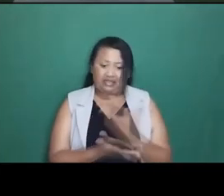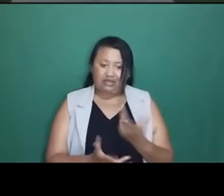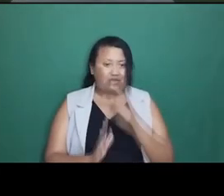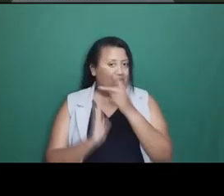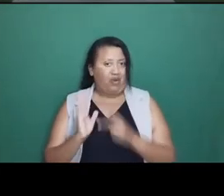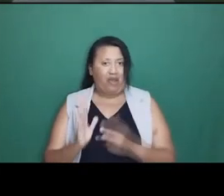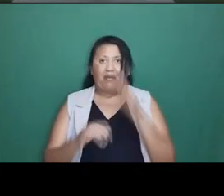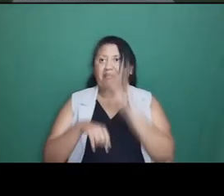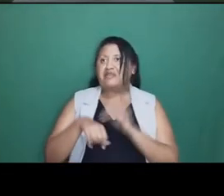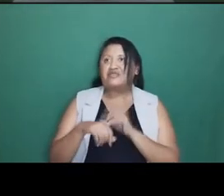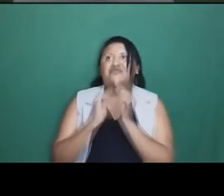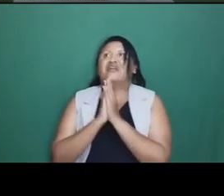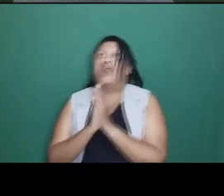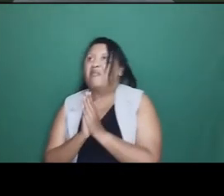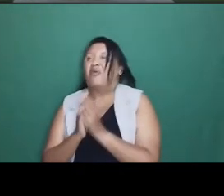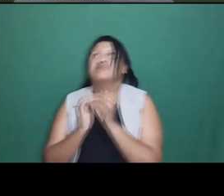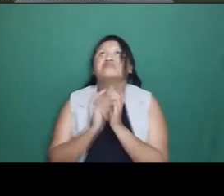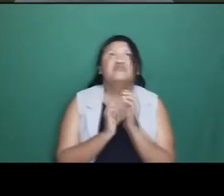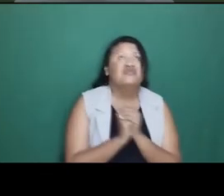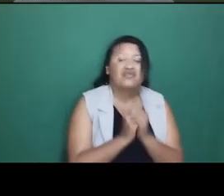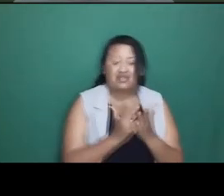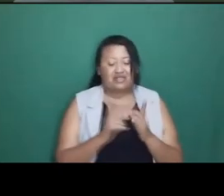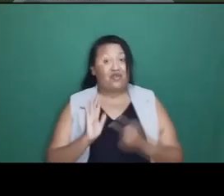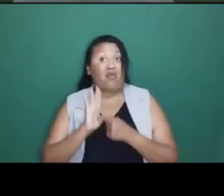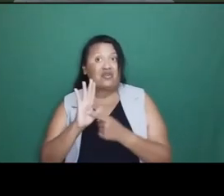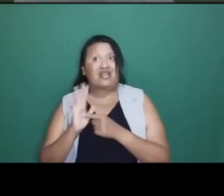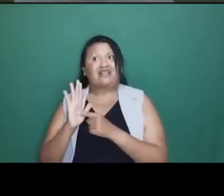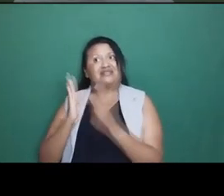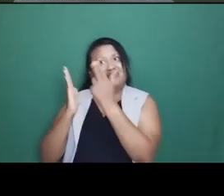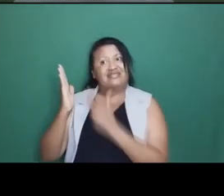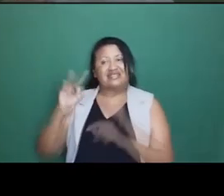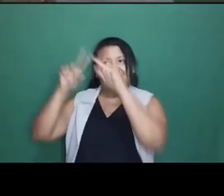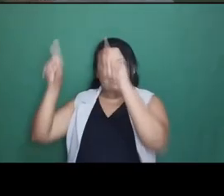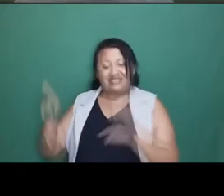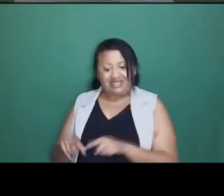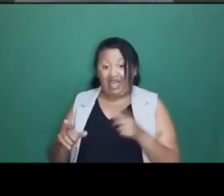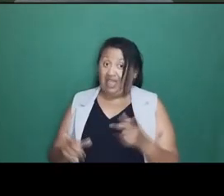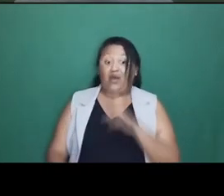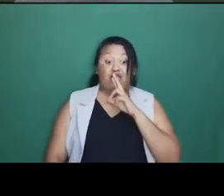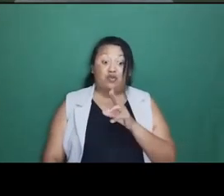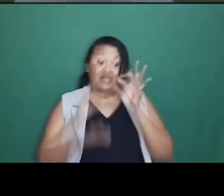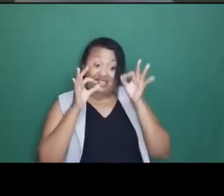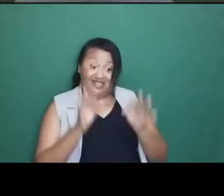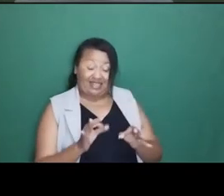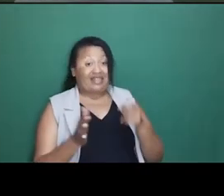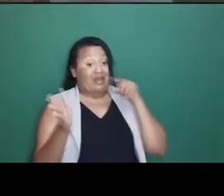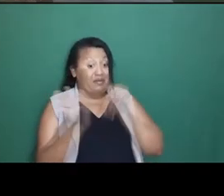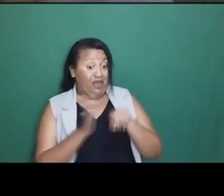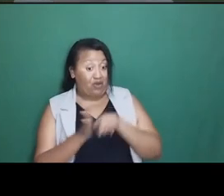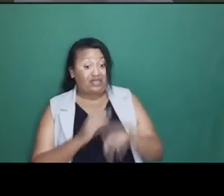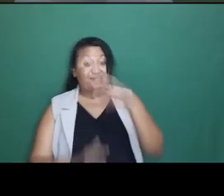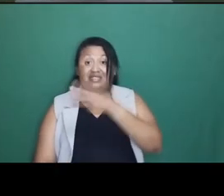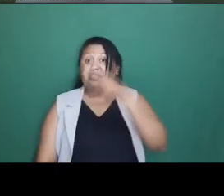foram representados no quadro de rugendas então gabarito correto da questão 37 história